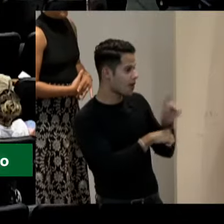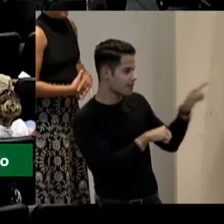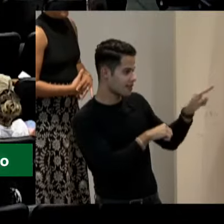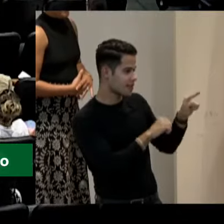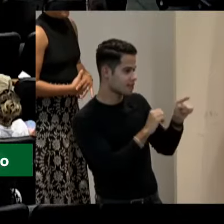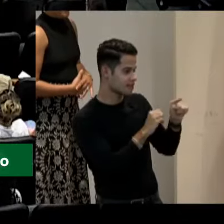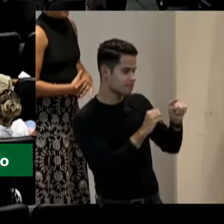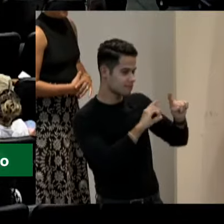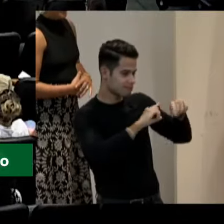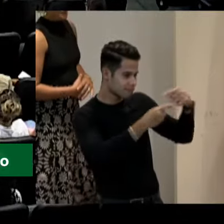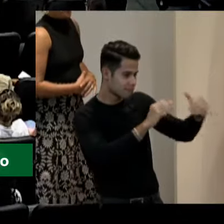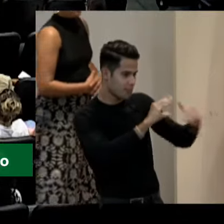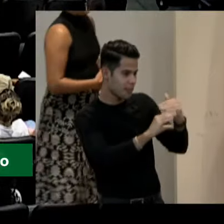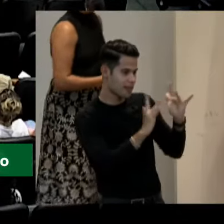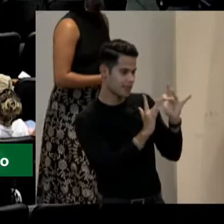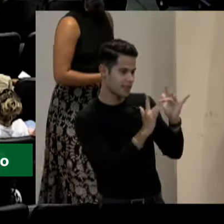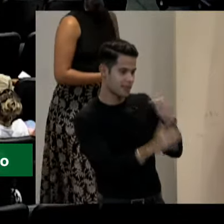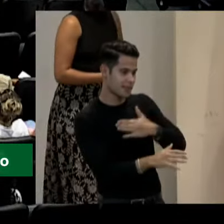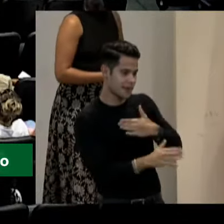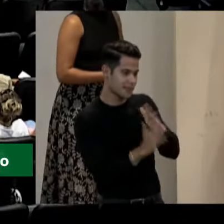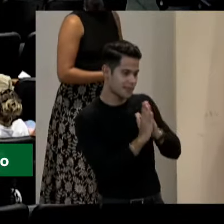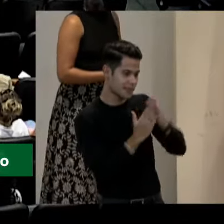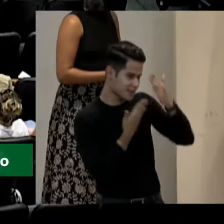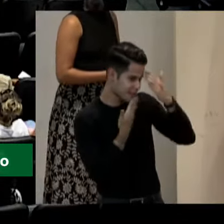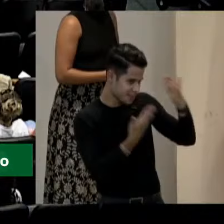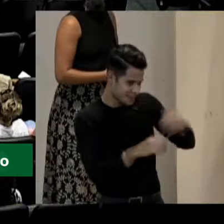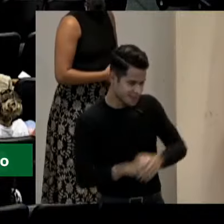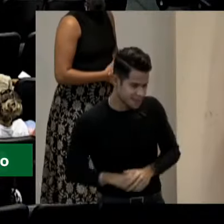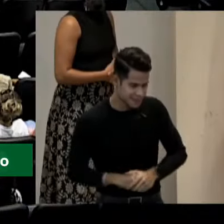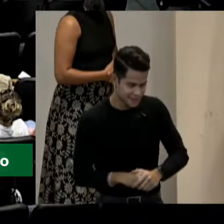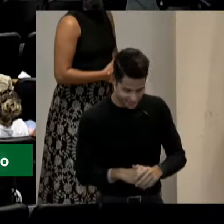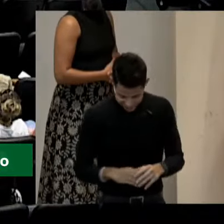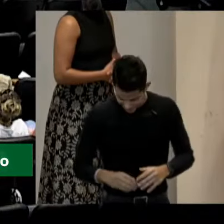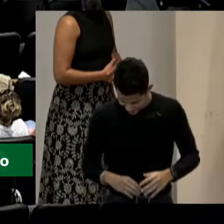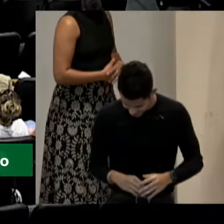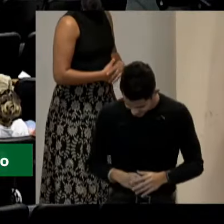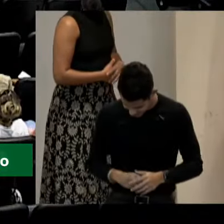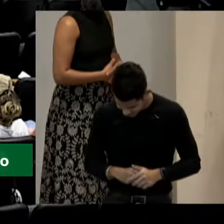foto. Se tirou alguma foto, eu agradeço.